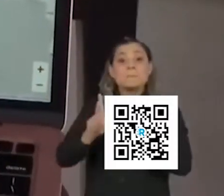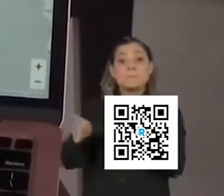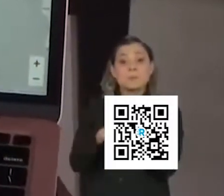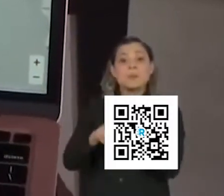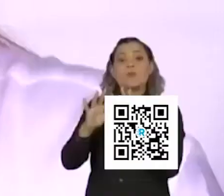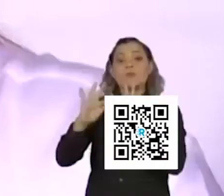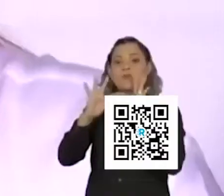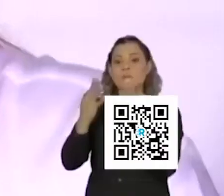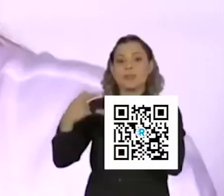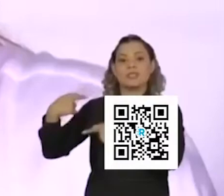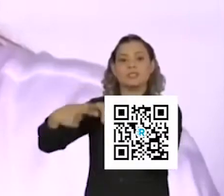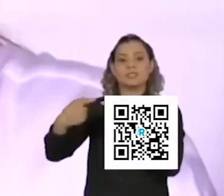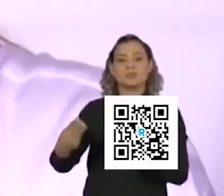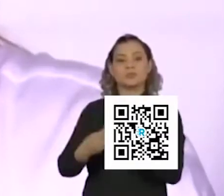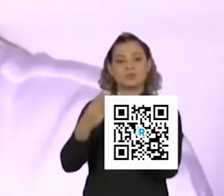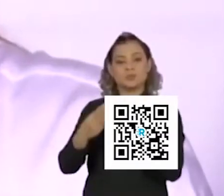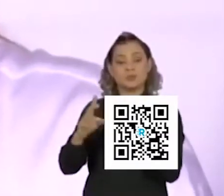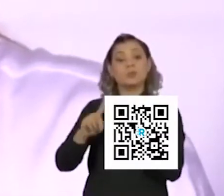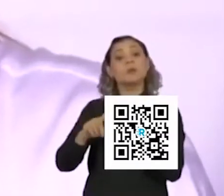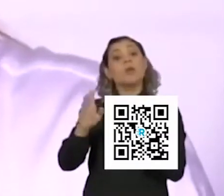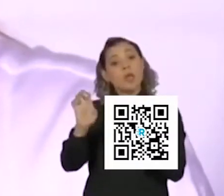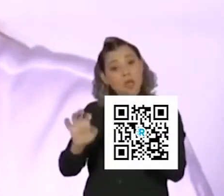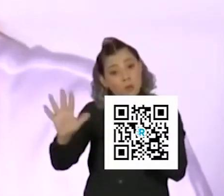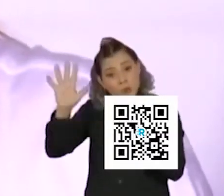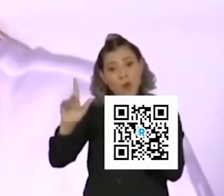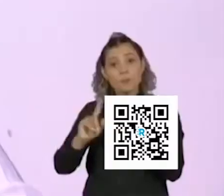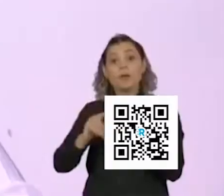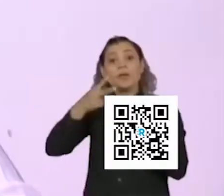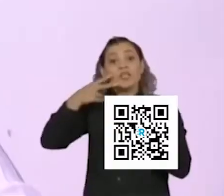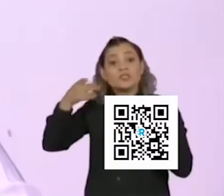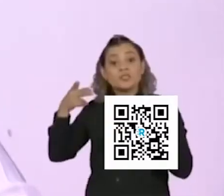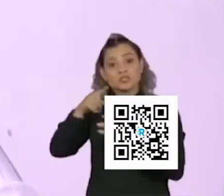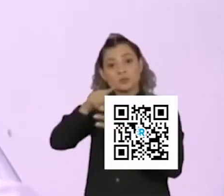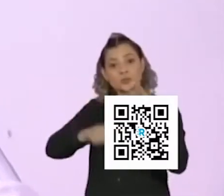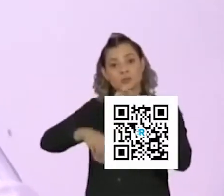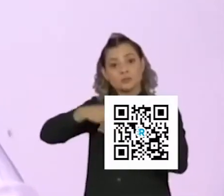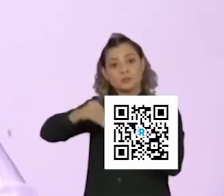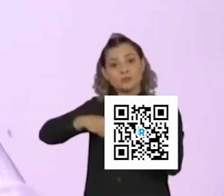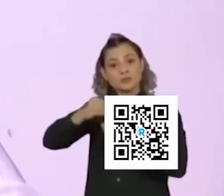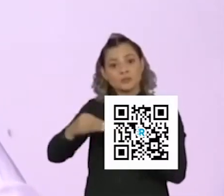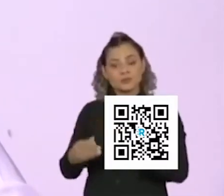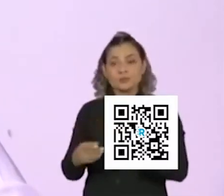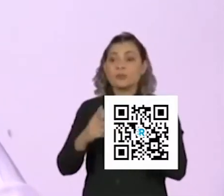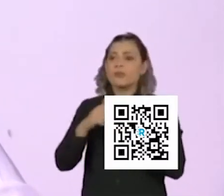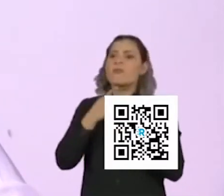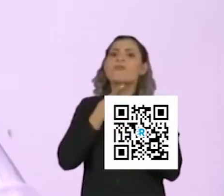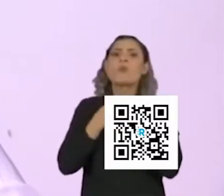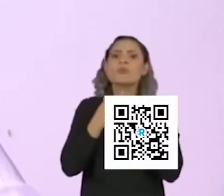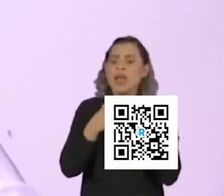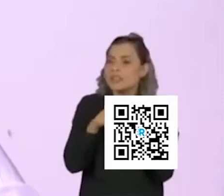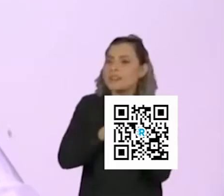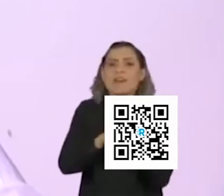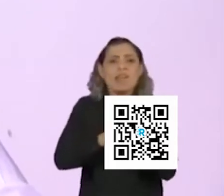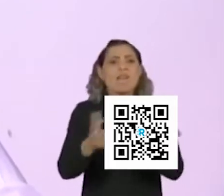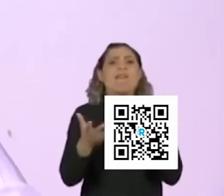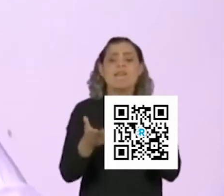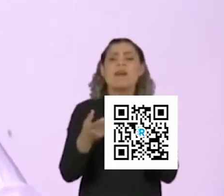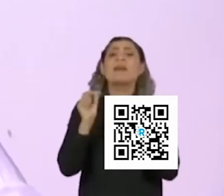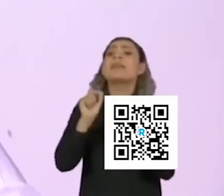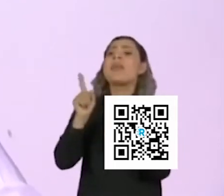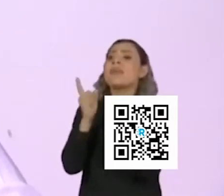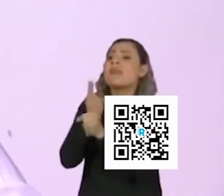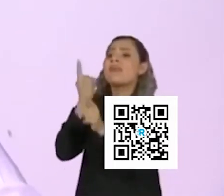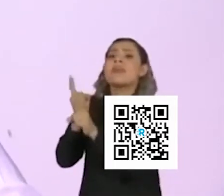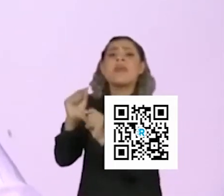descobriu que a família também tem origem europeia e indígena. E deu vontade de fazer mais pesquisas e descobrir quem eram de fato